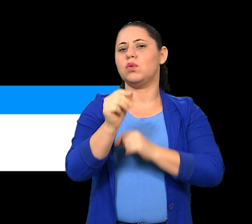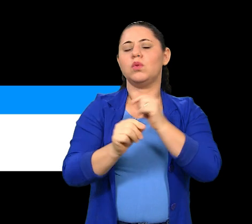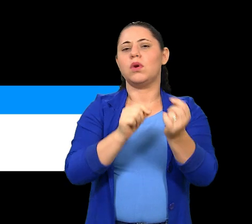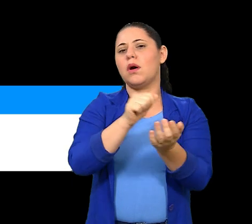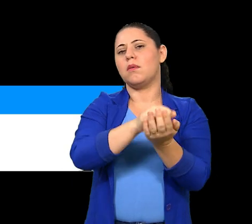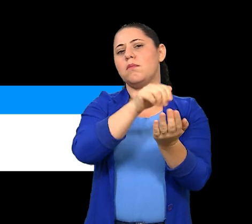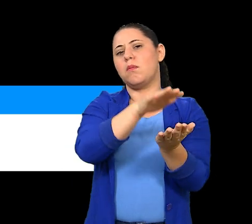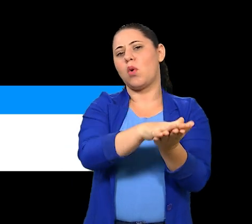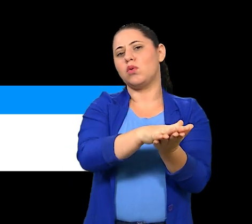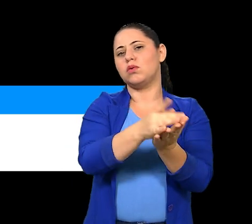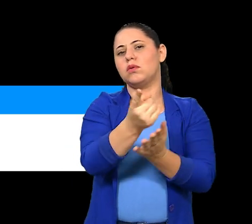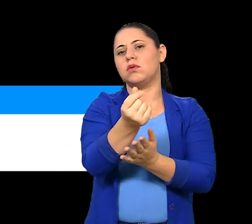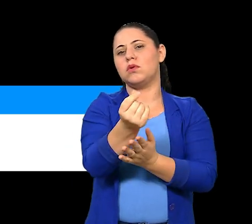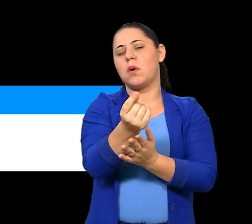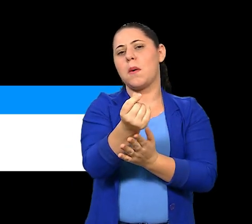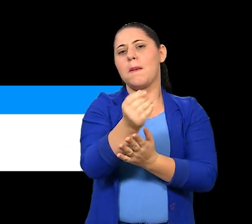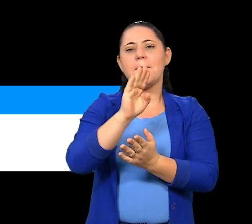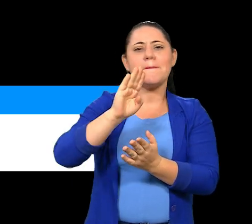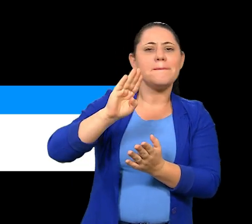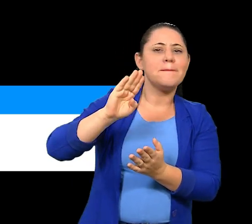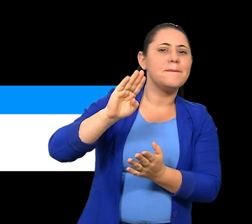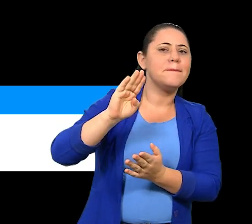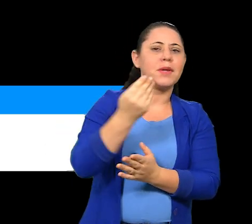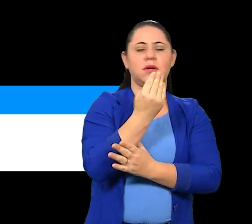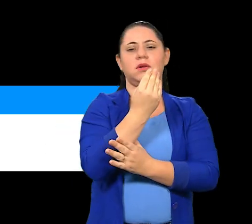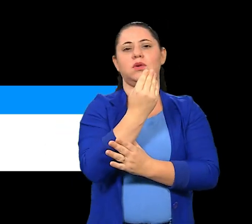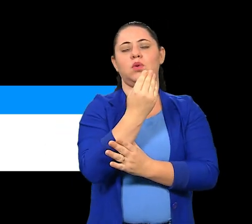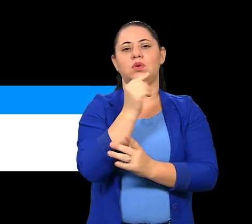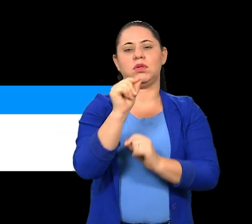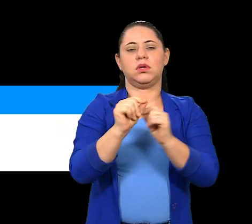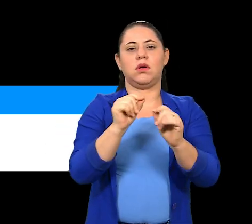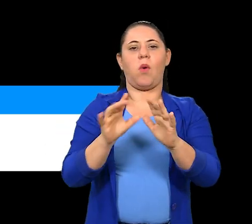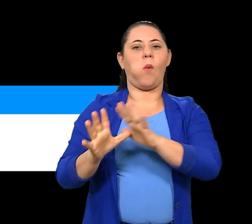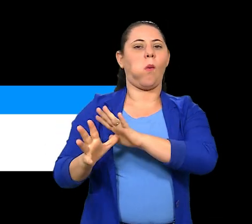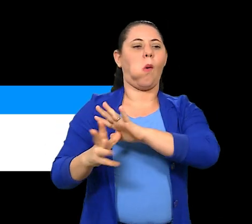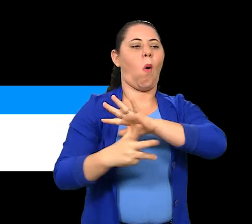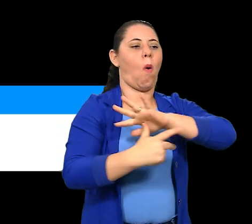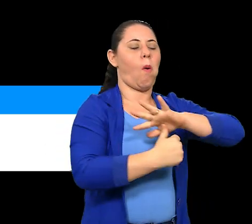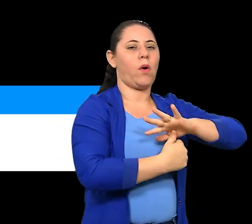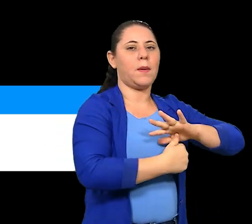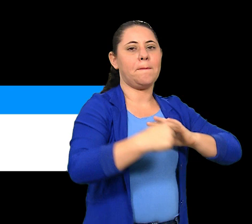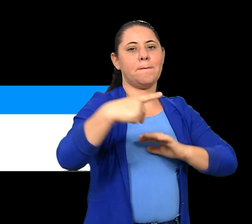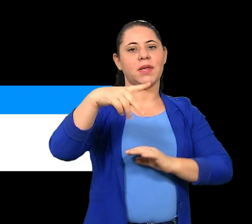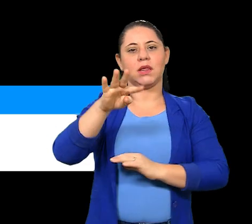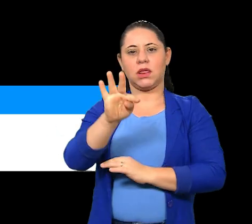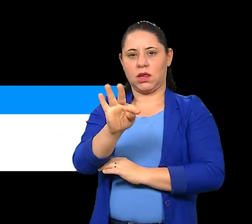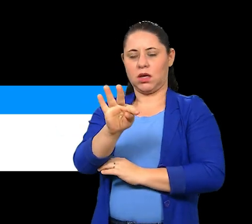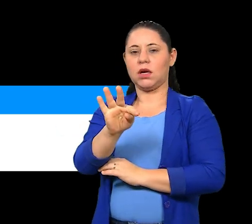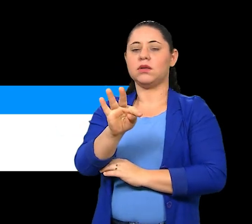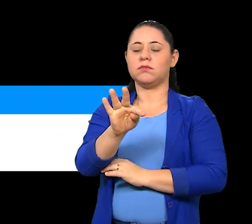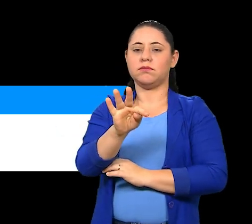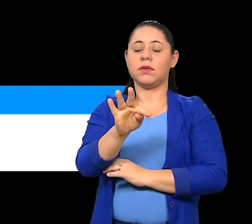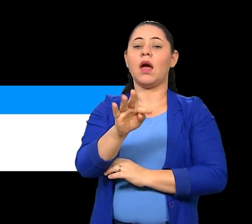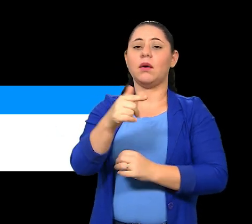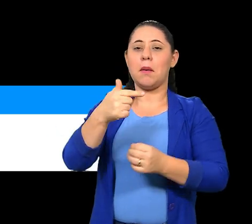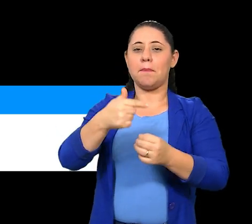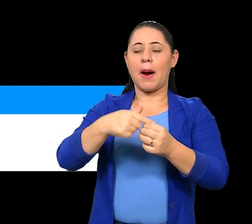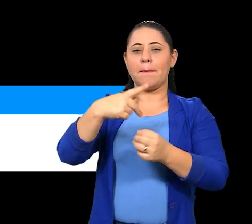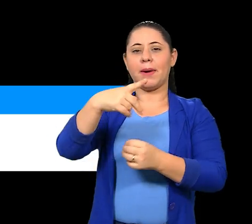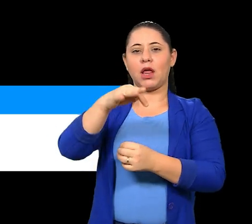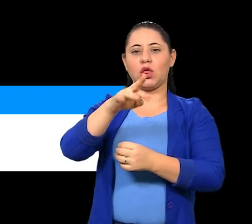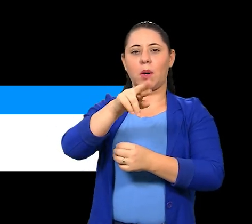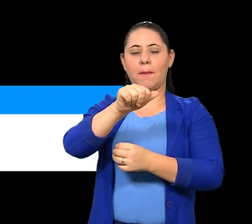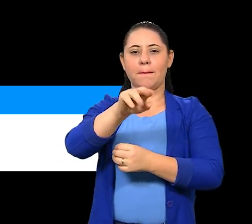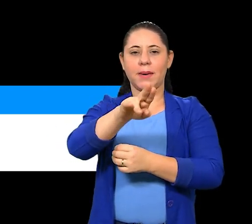não 22 milhões atribuir o valor da causa aos bilhões de reais foram desviados